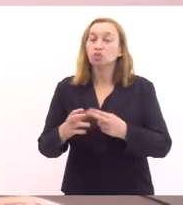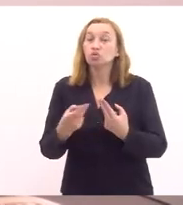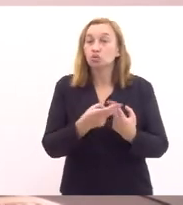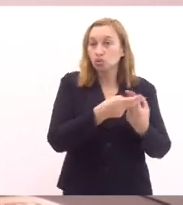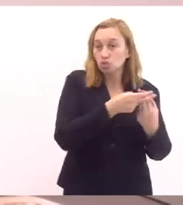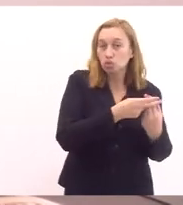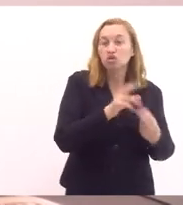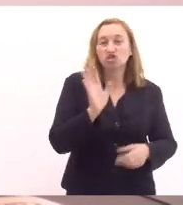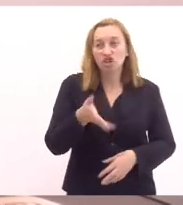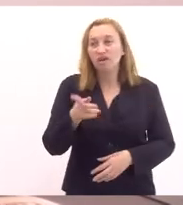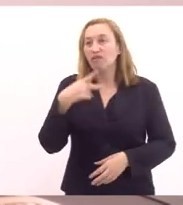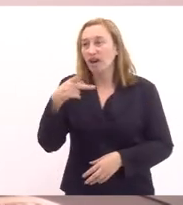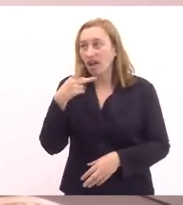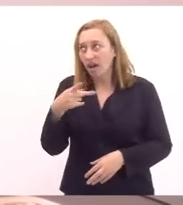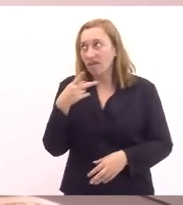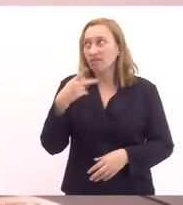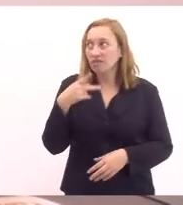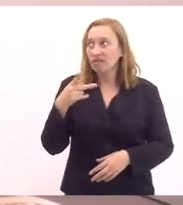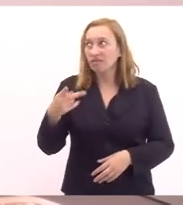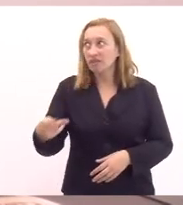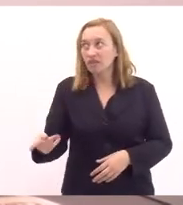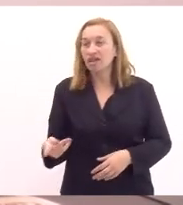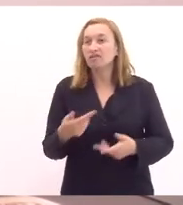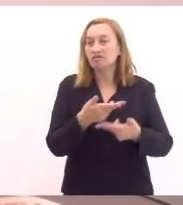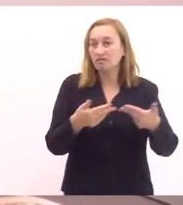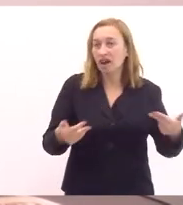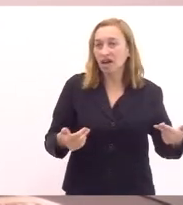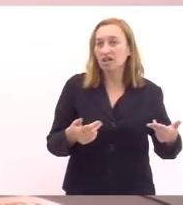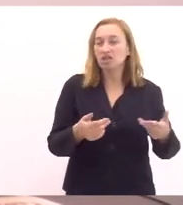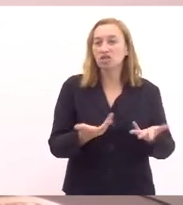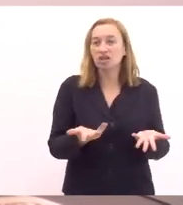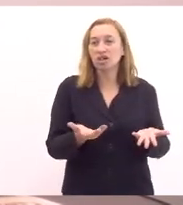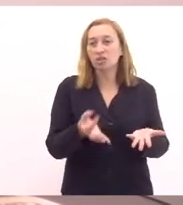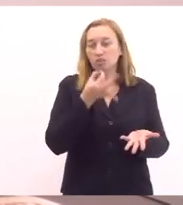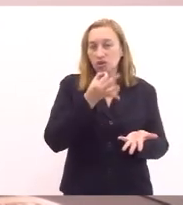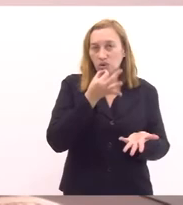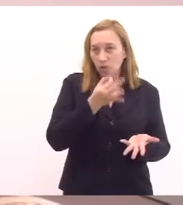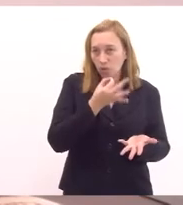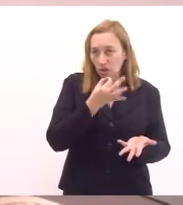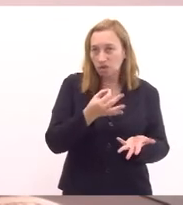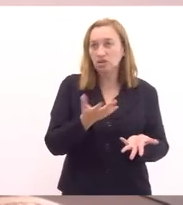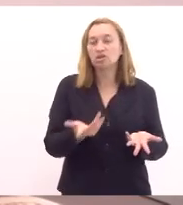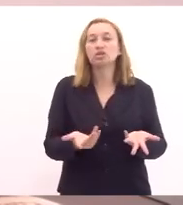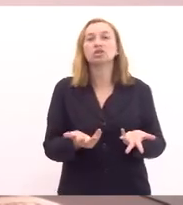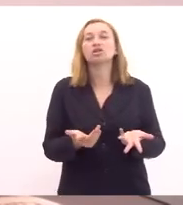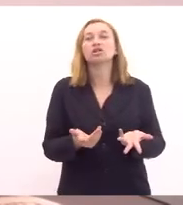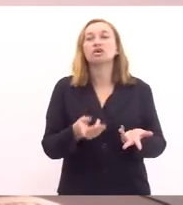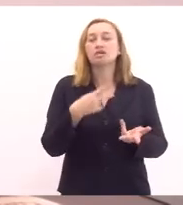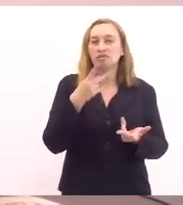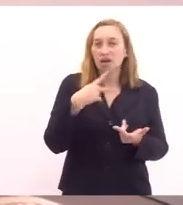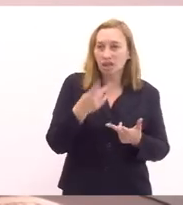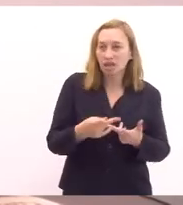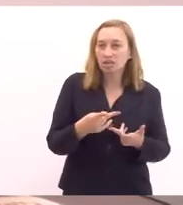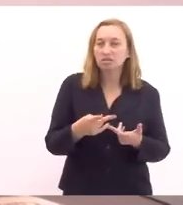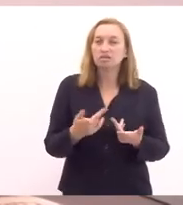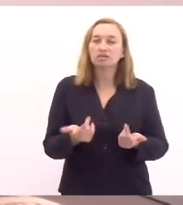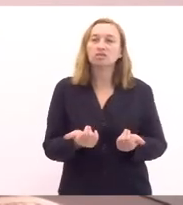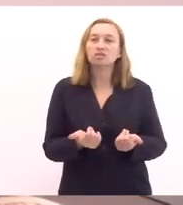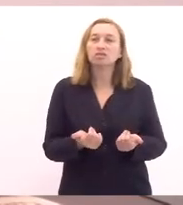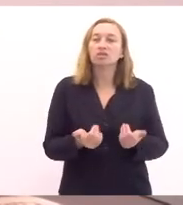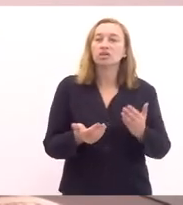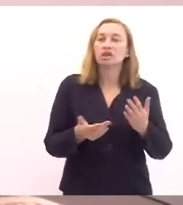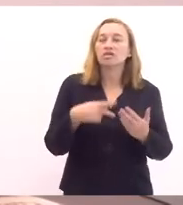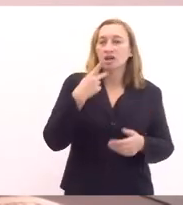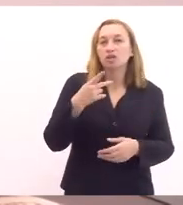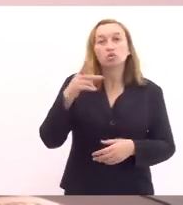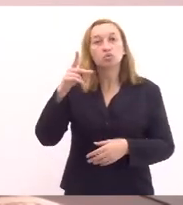se manifestaram muitas editaram notas né É já notas públicas para se posicionar